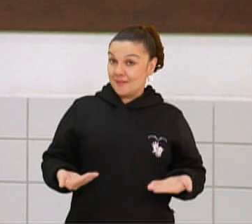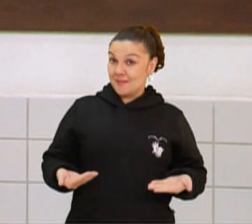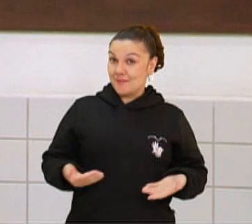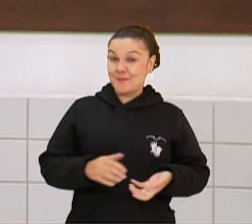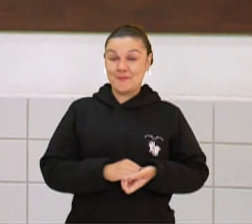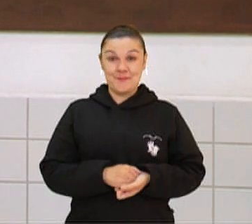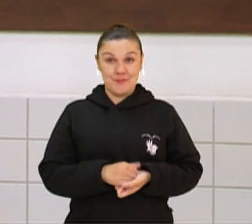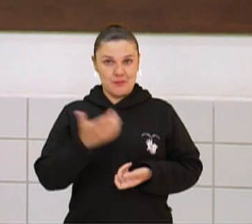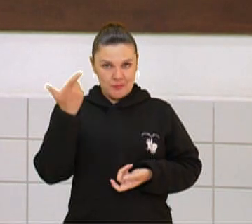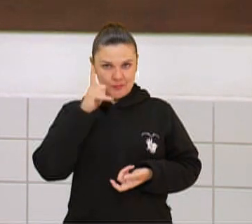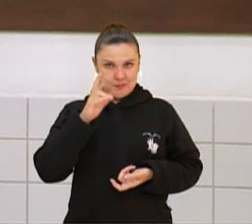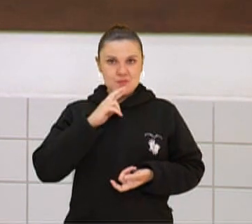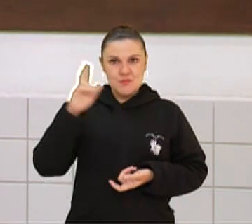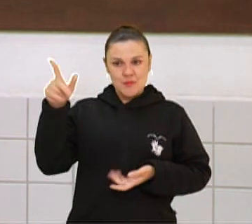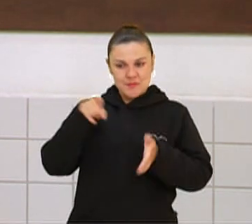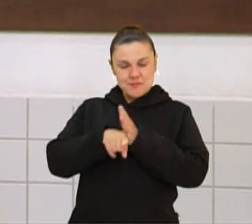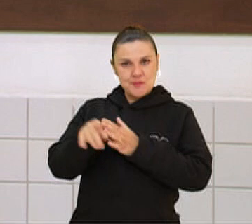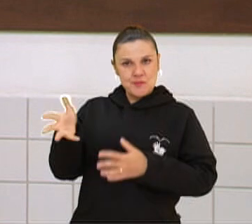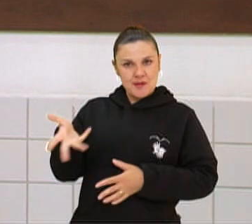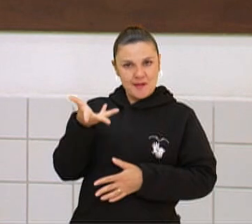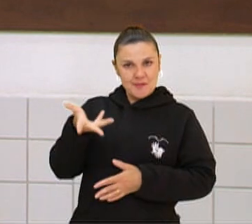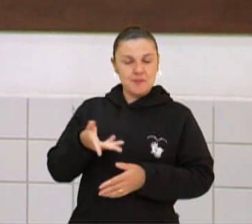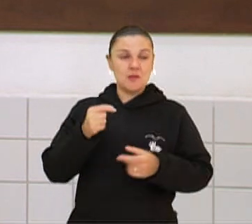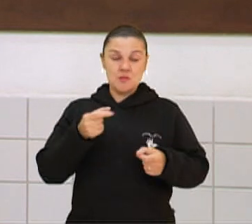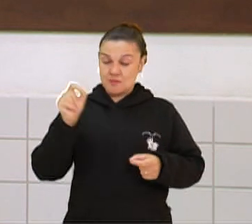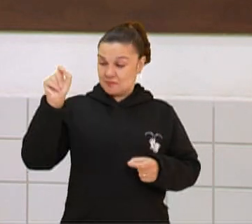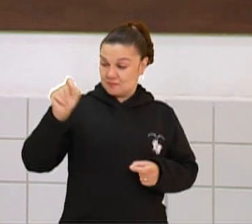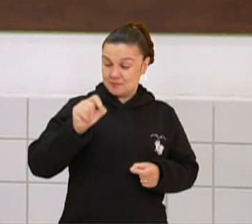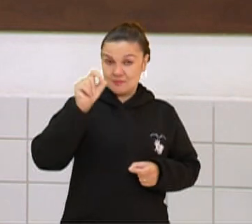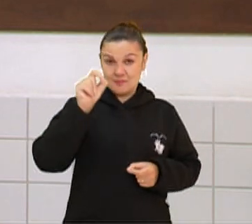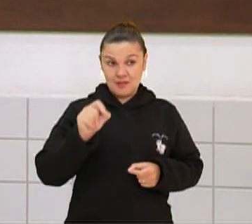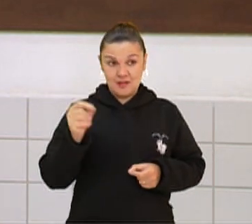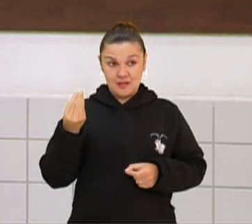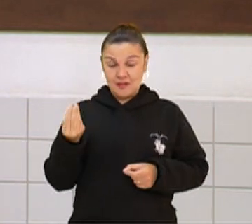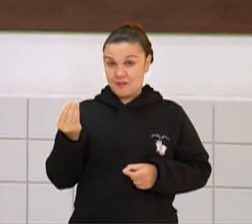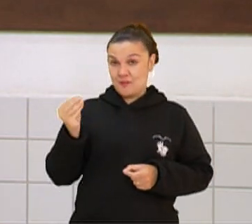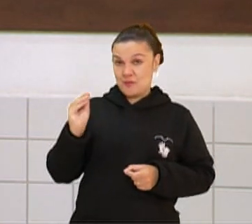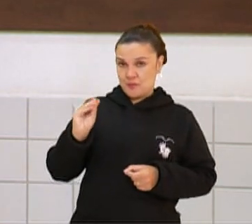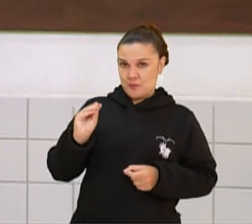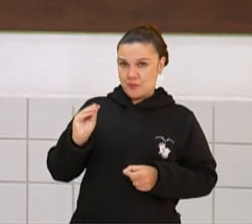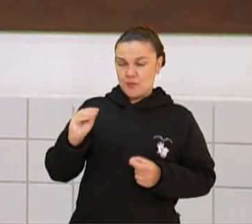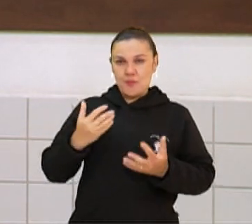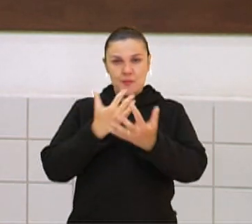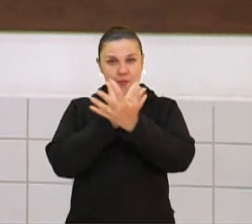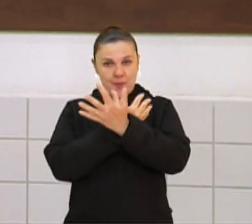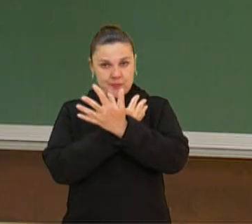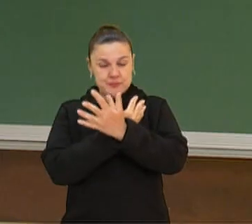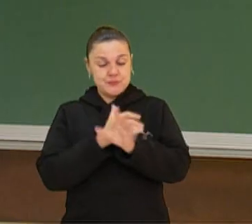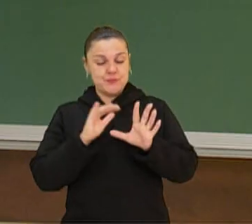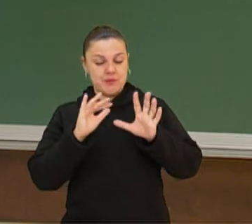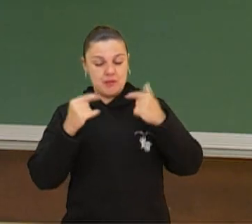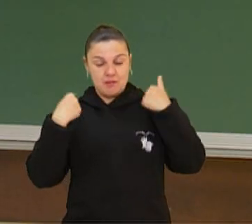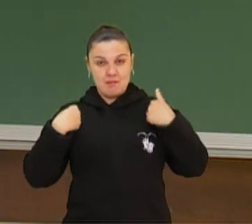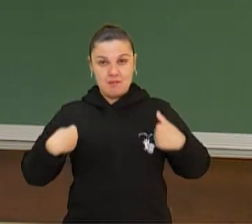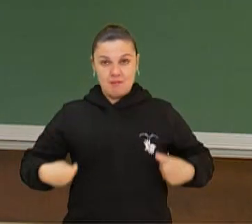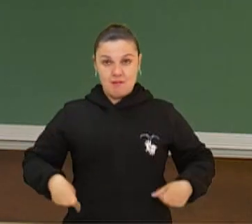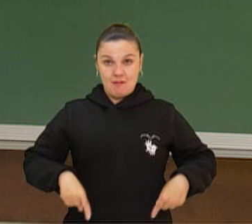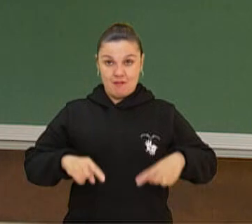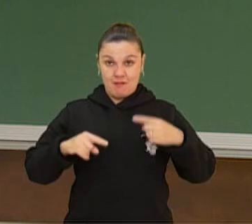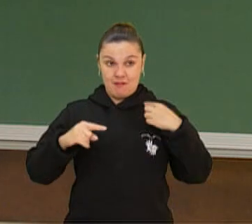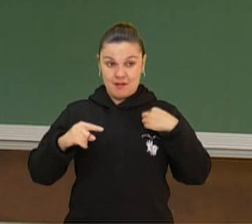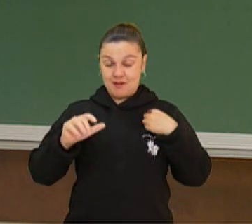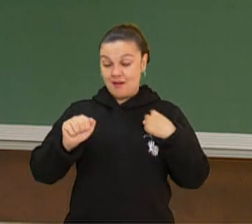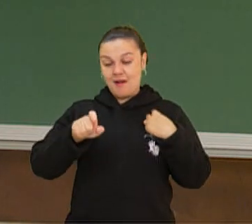Então, galerinha, conseguiram responder ao nosso quiz? Quem assinalou que o osso que pertence ao